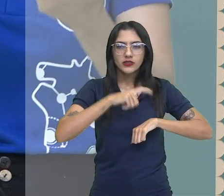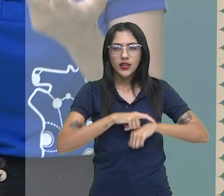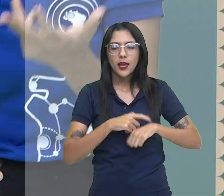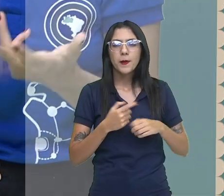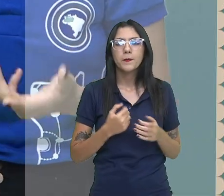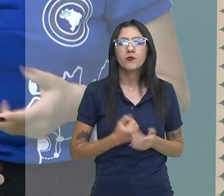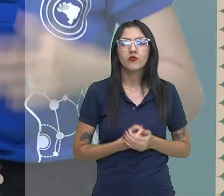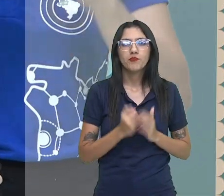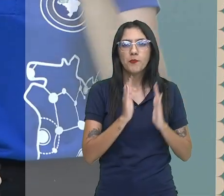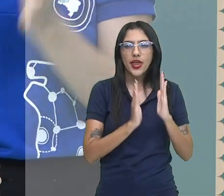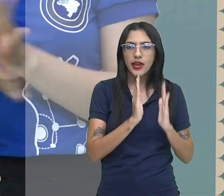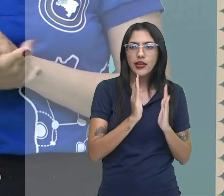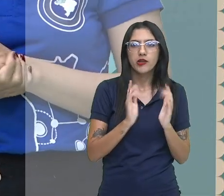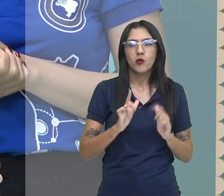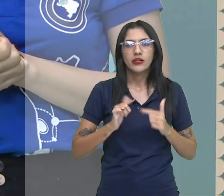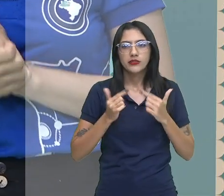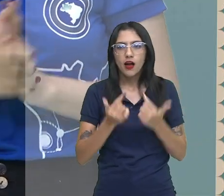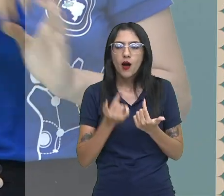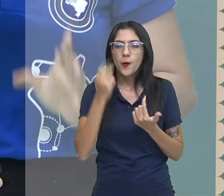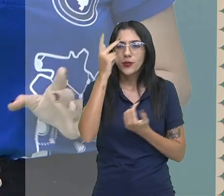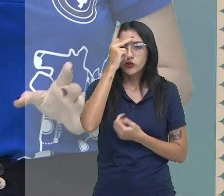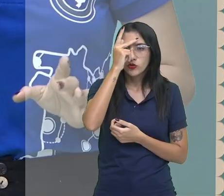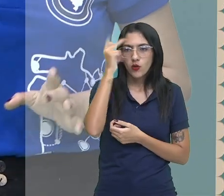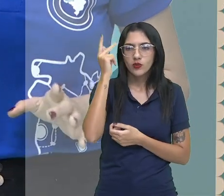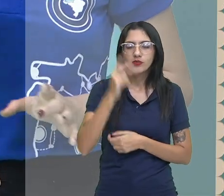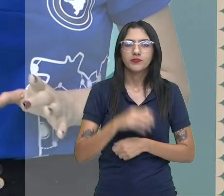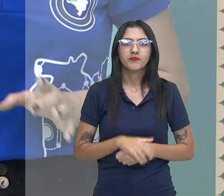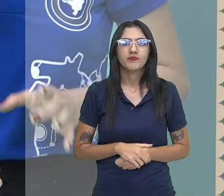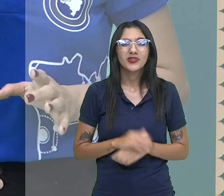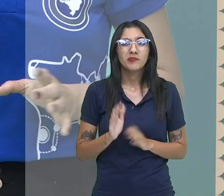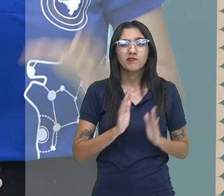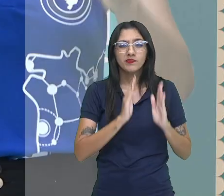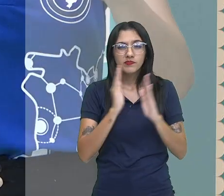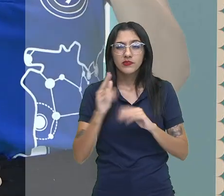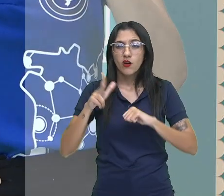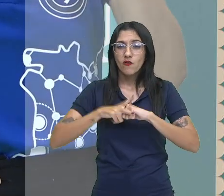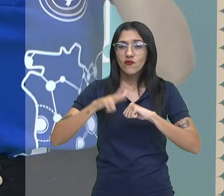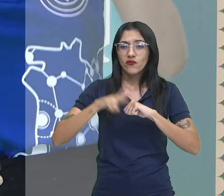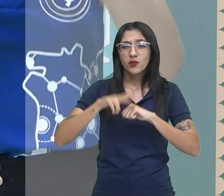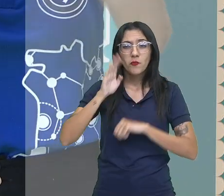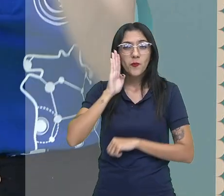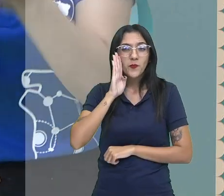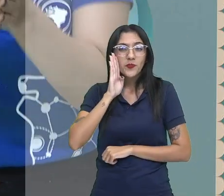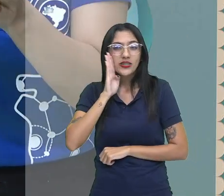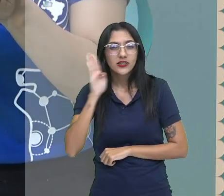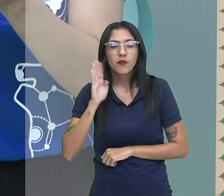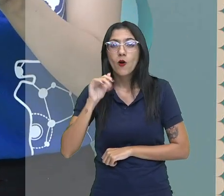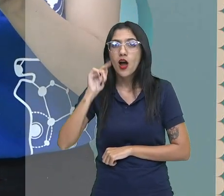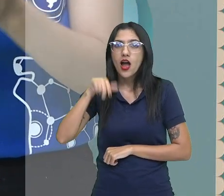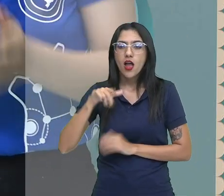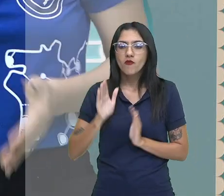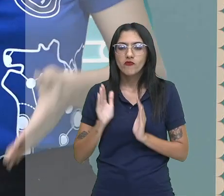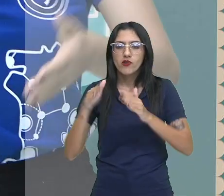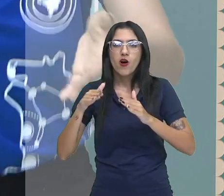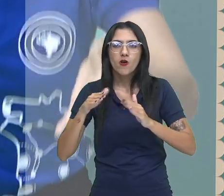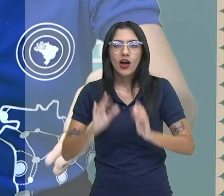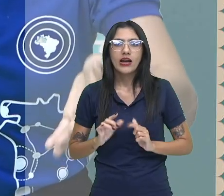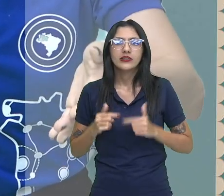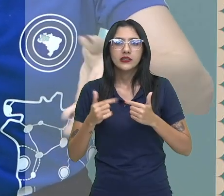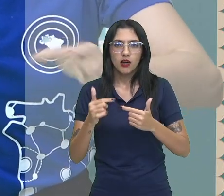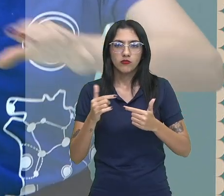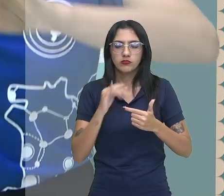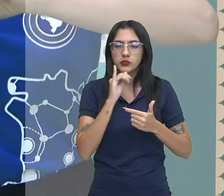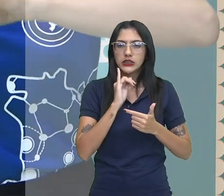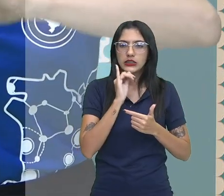modo, número e assim por diante. E o principal é a própria ação mesmo,